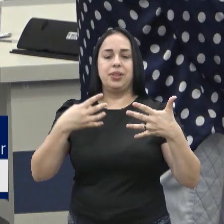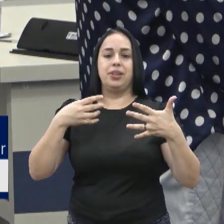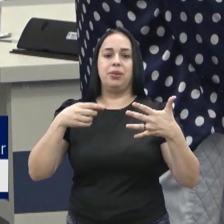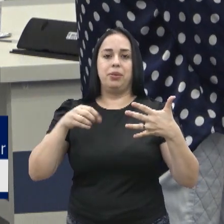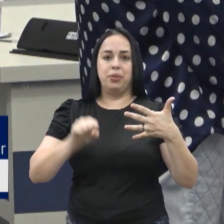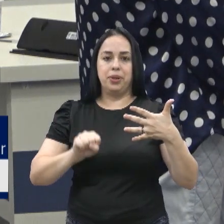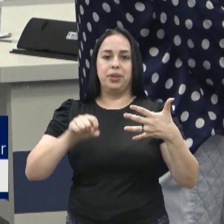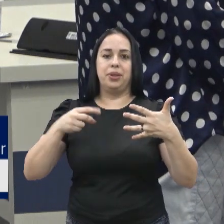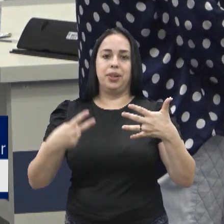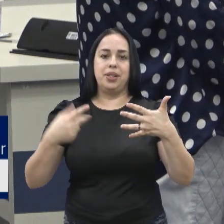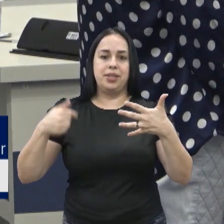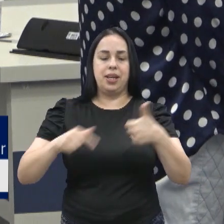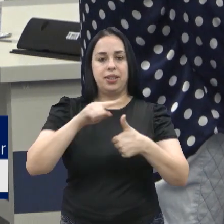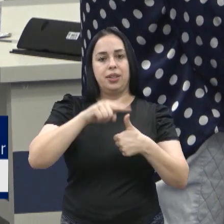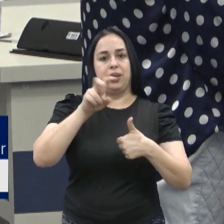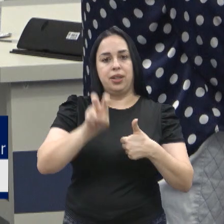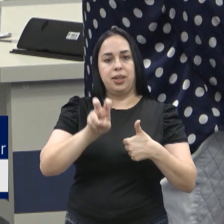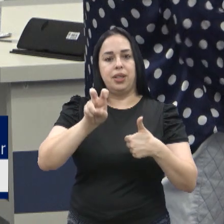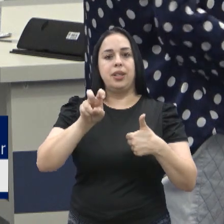14827/2024 e processo